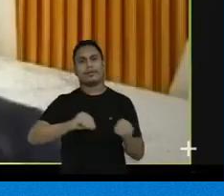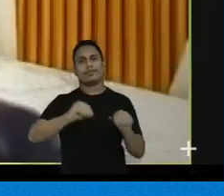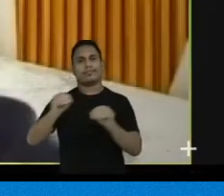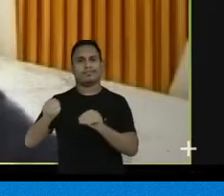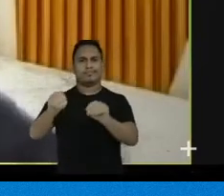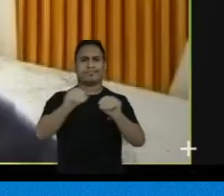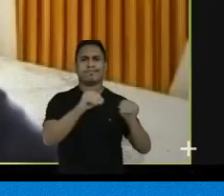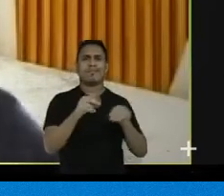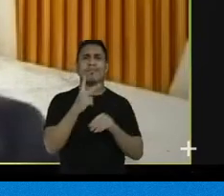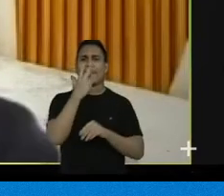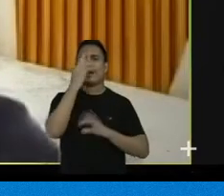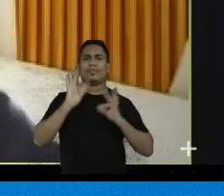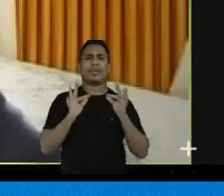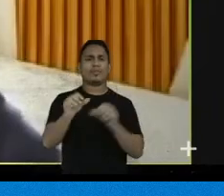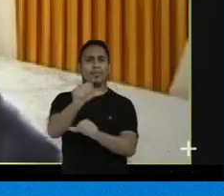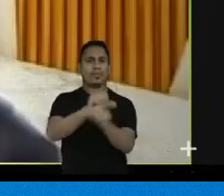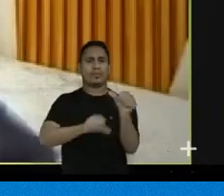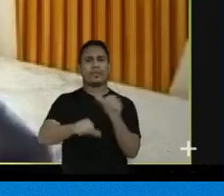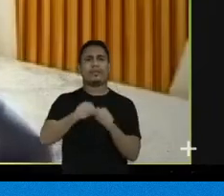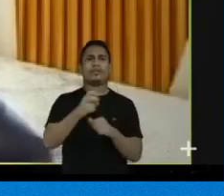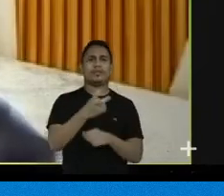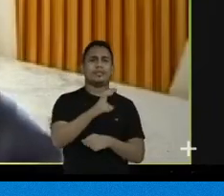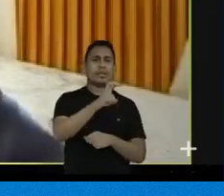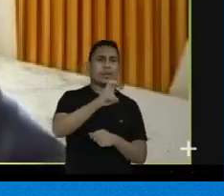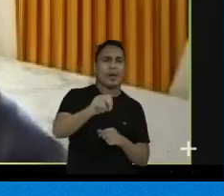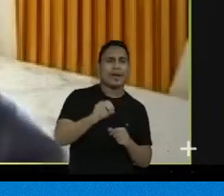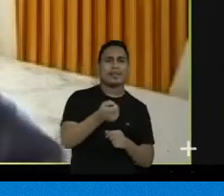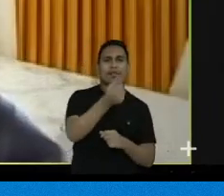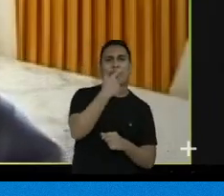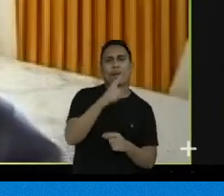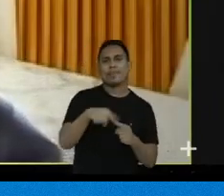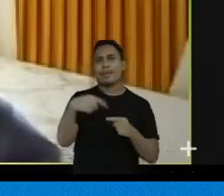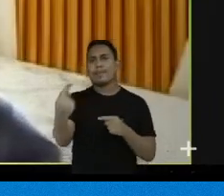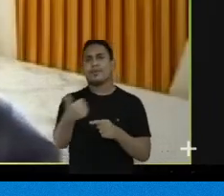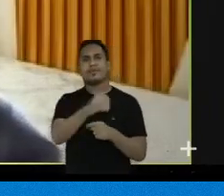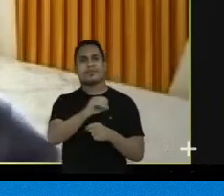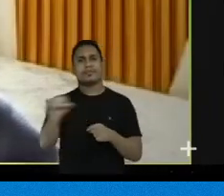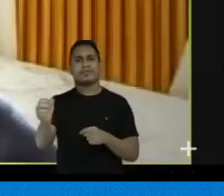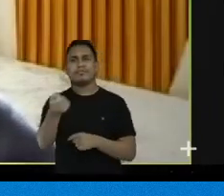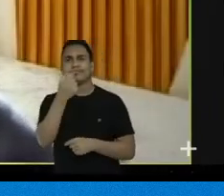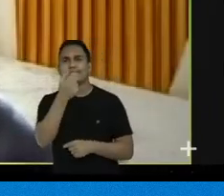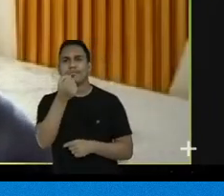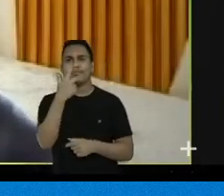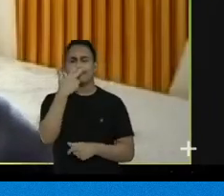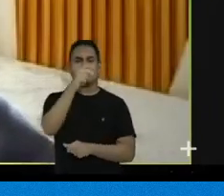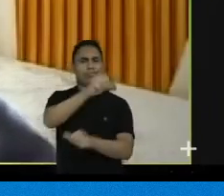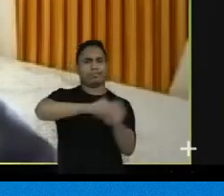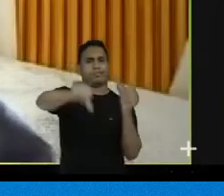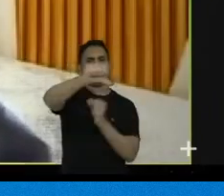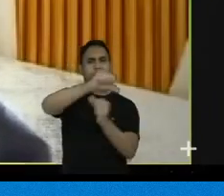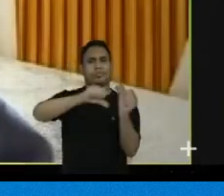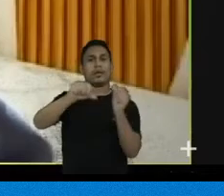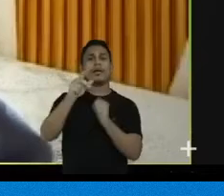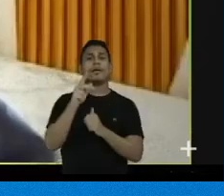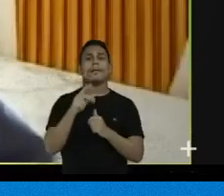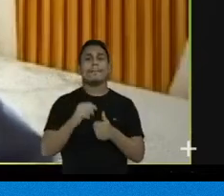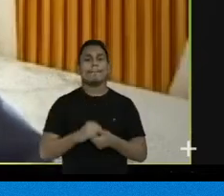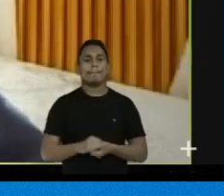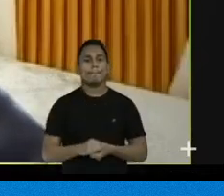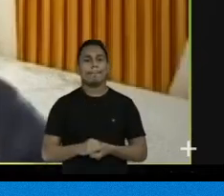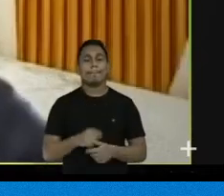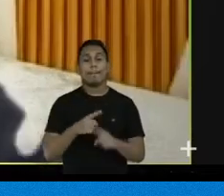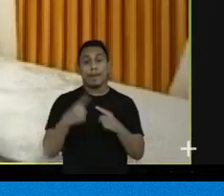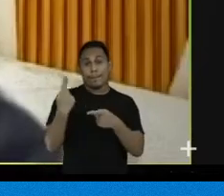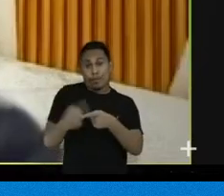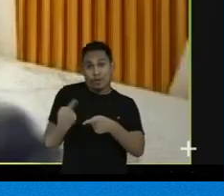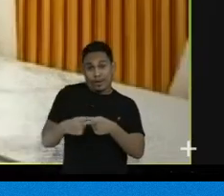tomando 50, já estava tomando 75, já estava tomando 100, e aí a coisa não tem fim. Por que não tem fim? Porque a